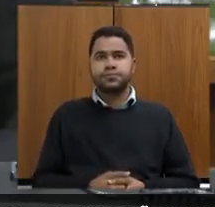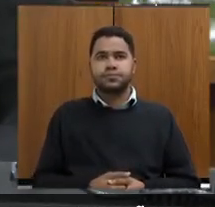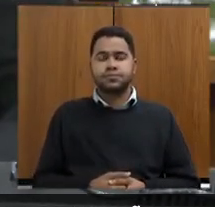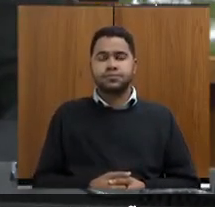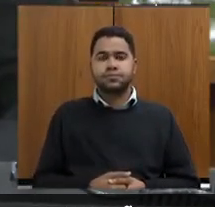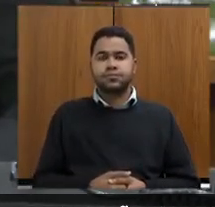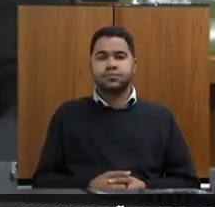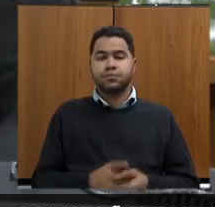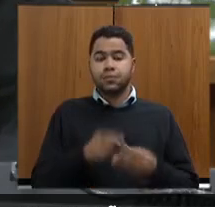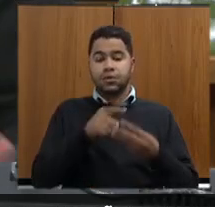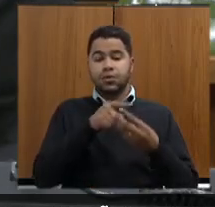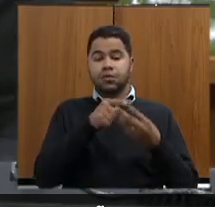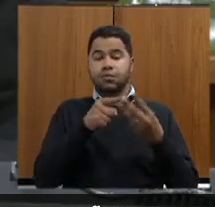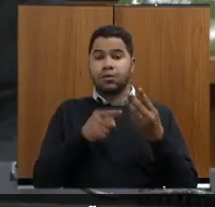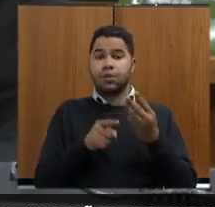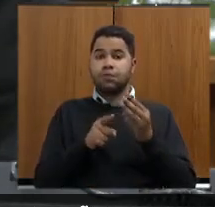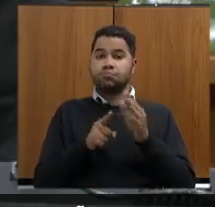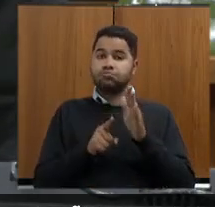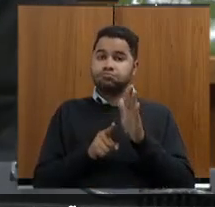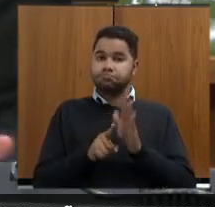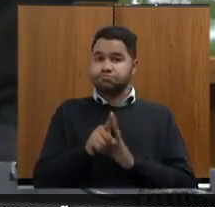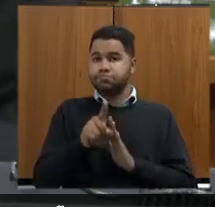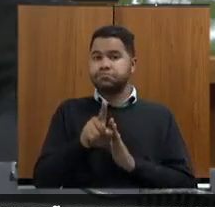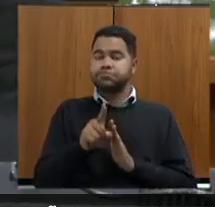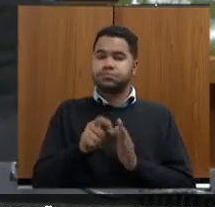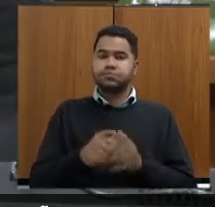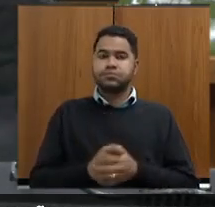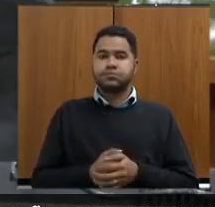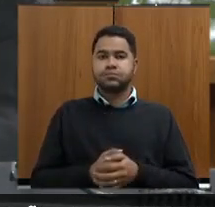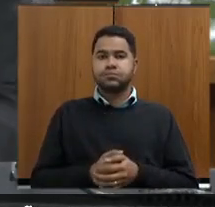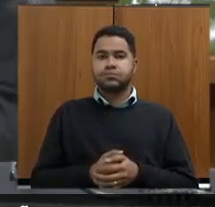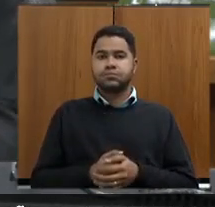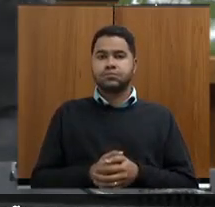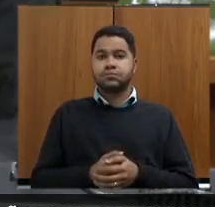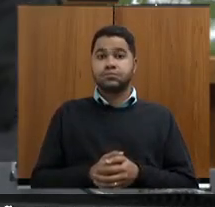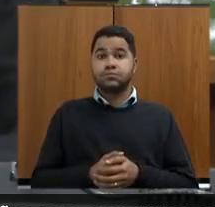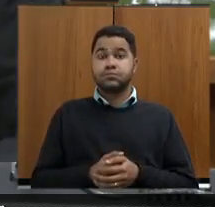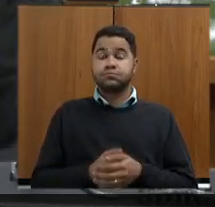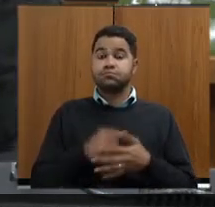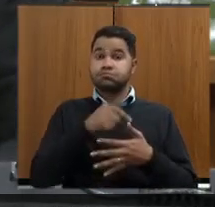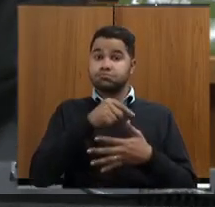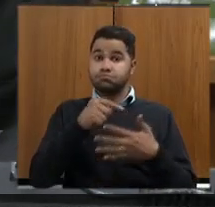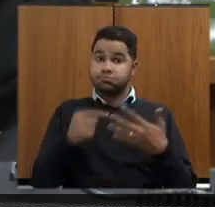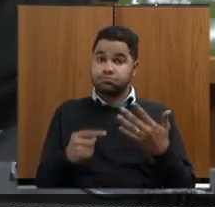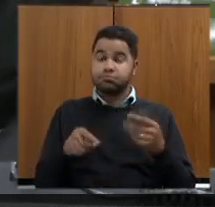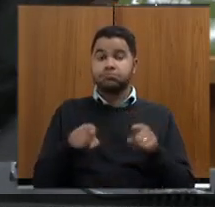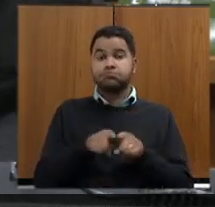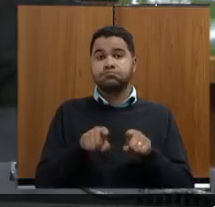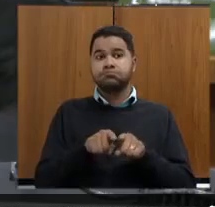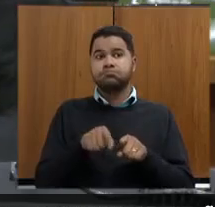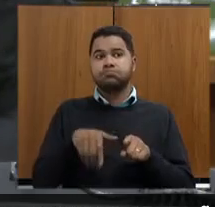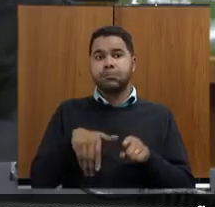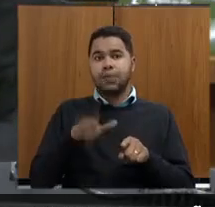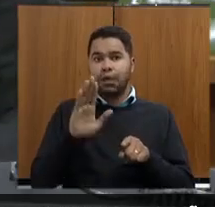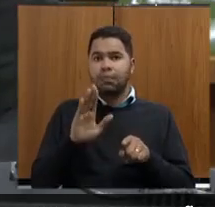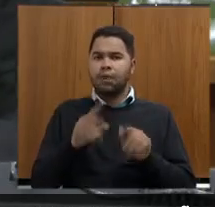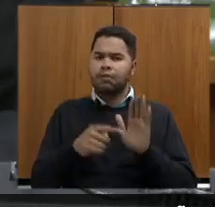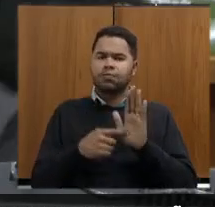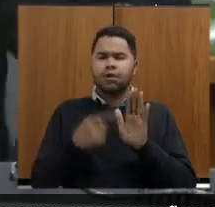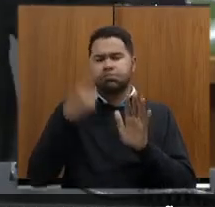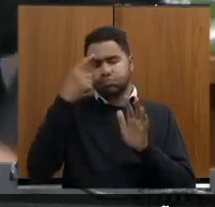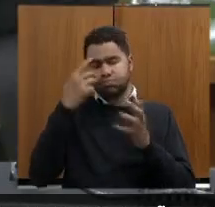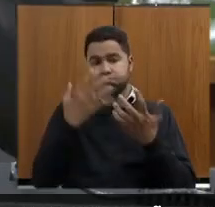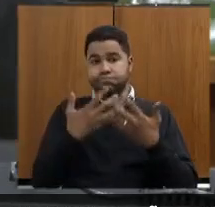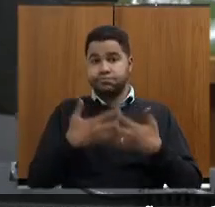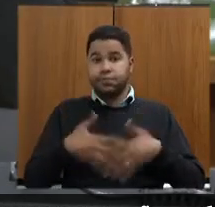são três questões deve algum nelas inclusive é mais até reflexões